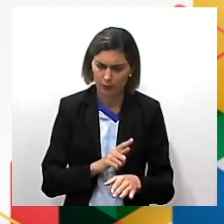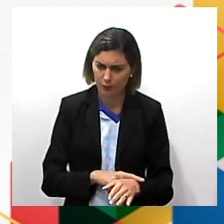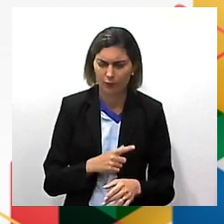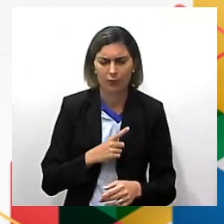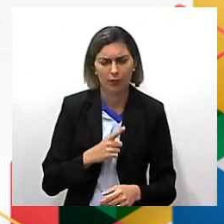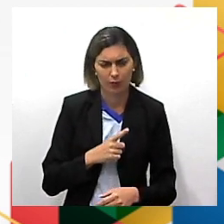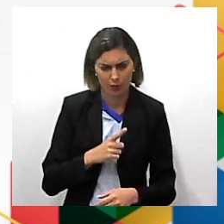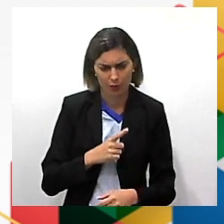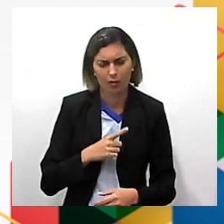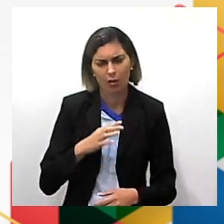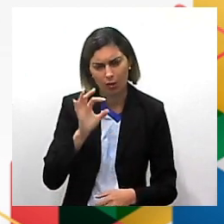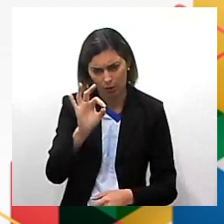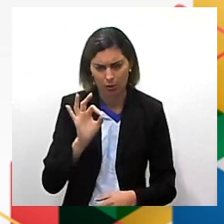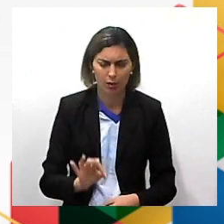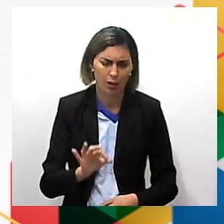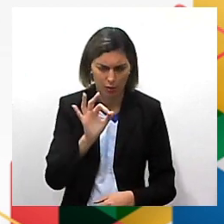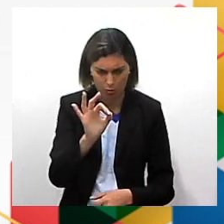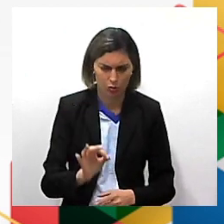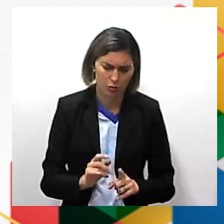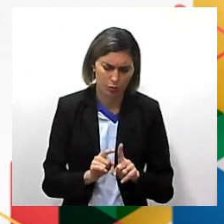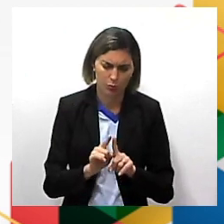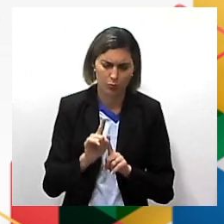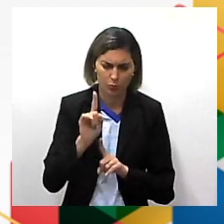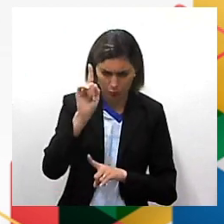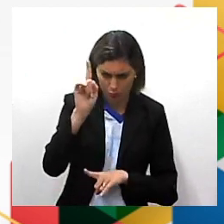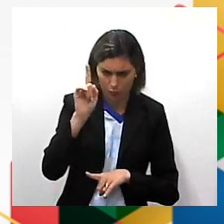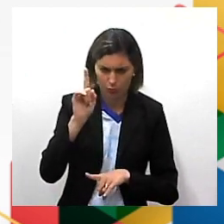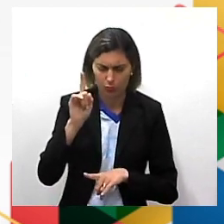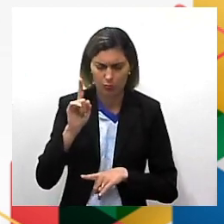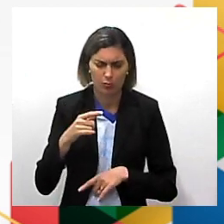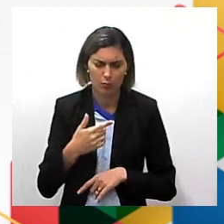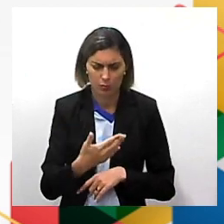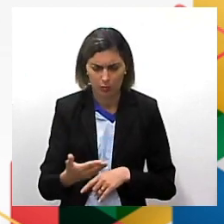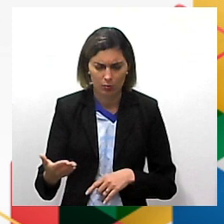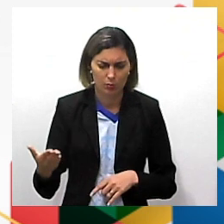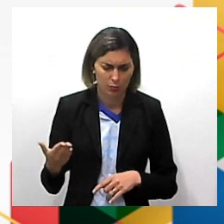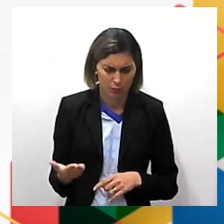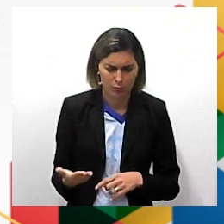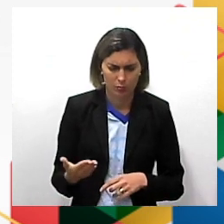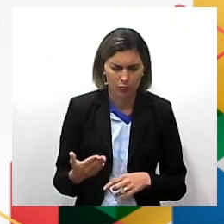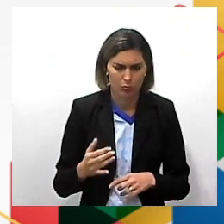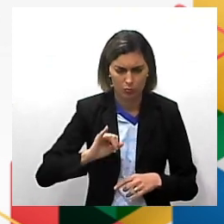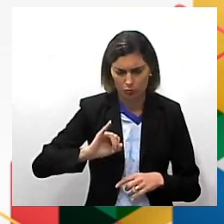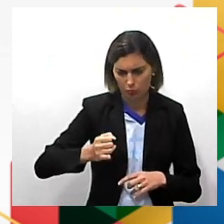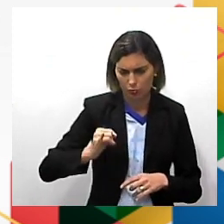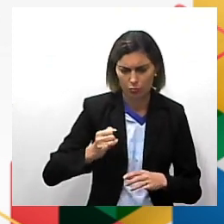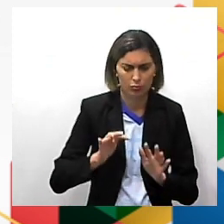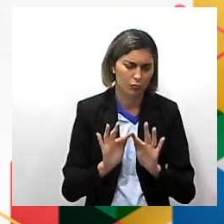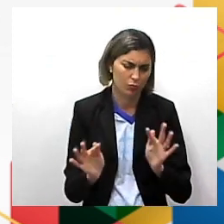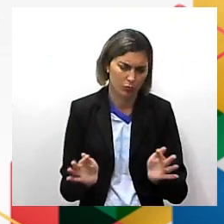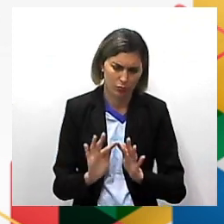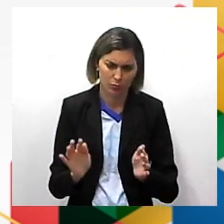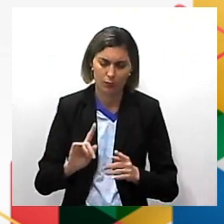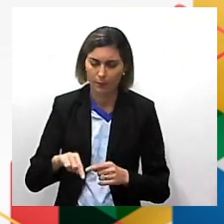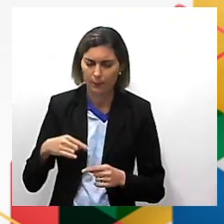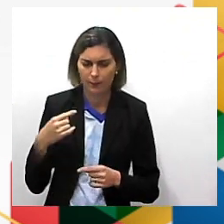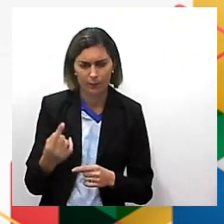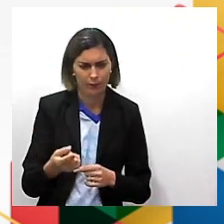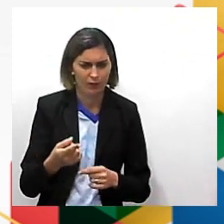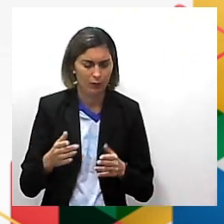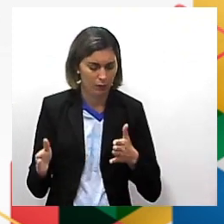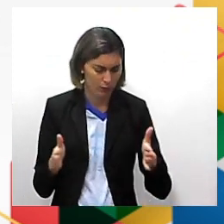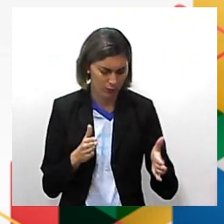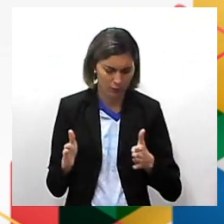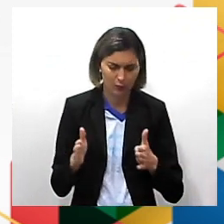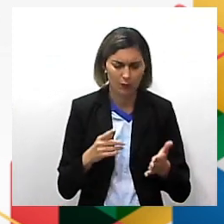eu tinha uma taxa crescente de juros simples. Em seguida, a partir desse intervalo de